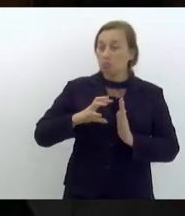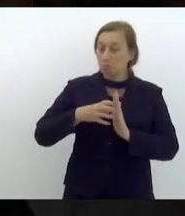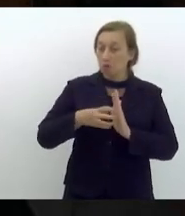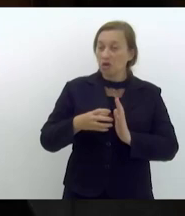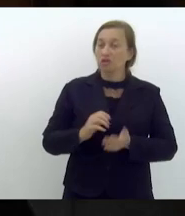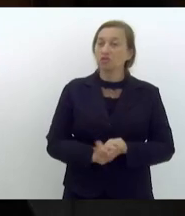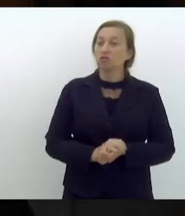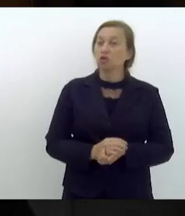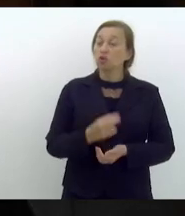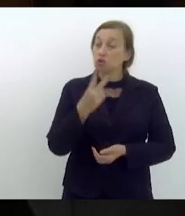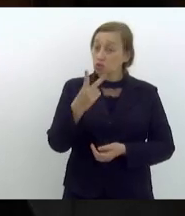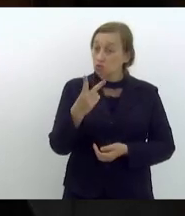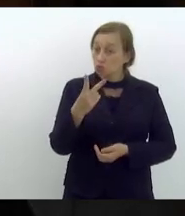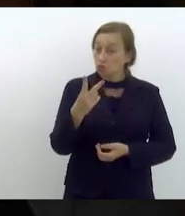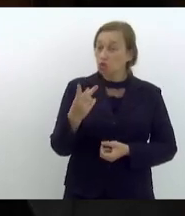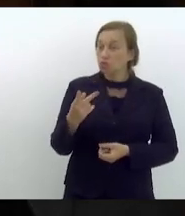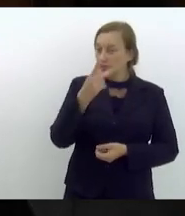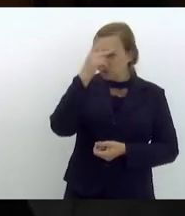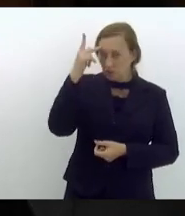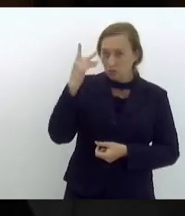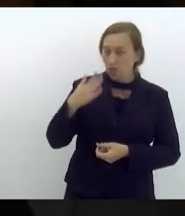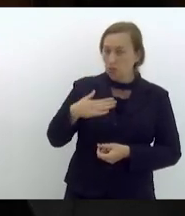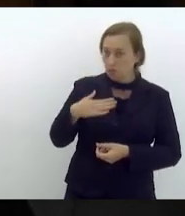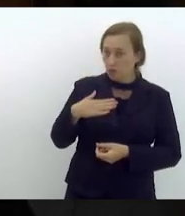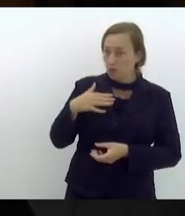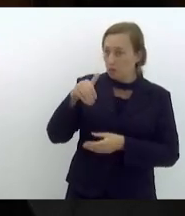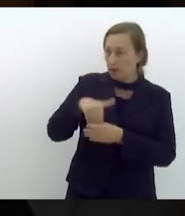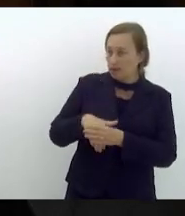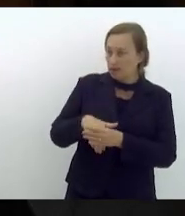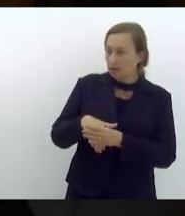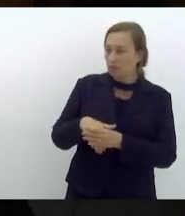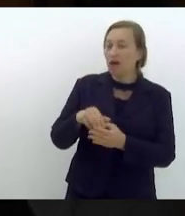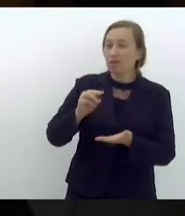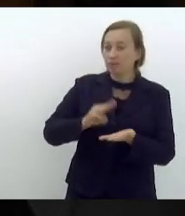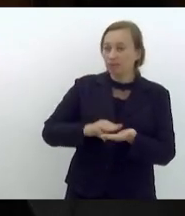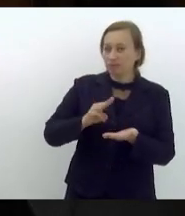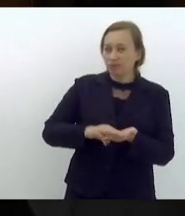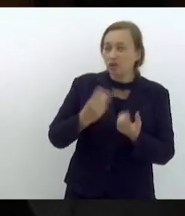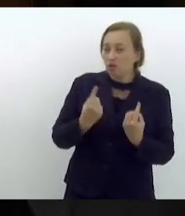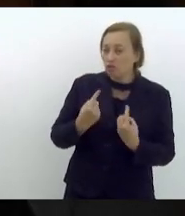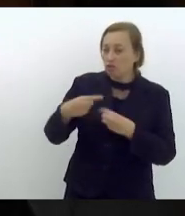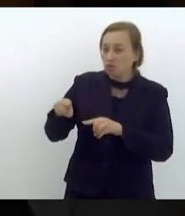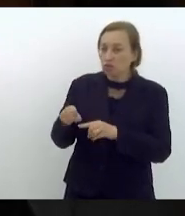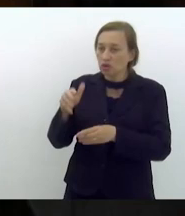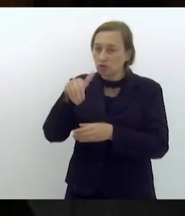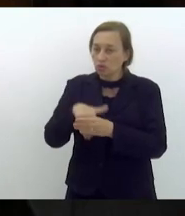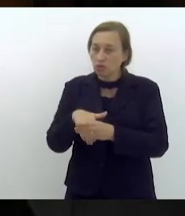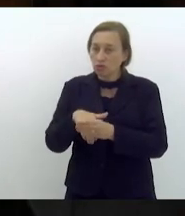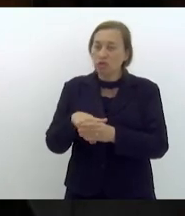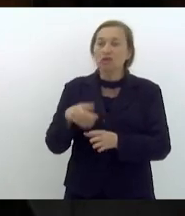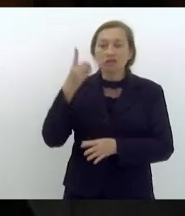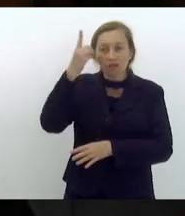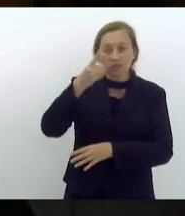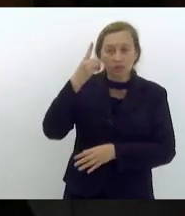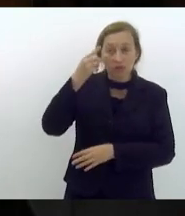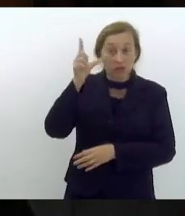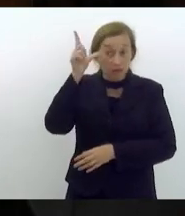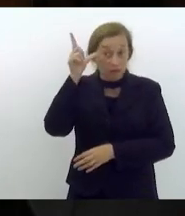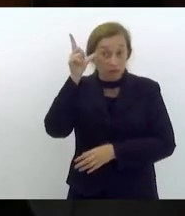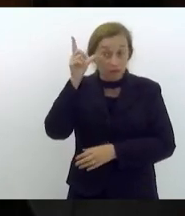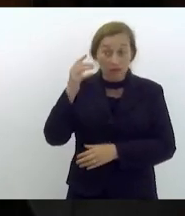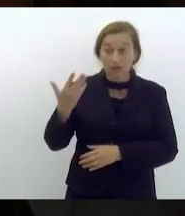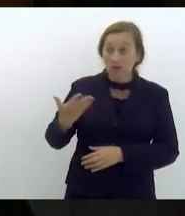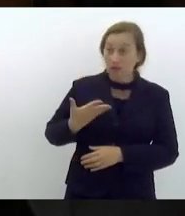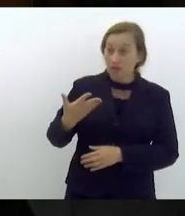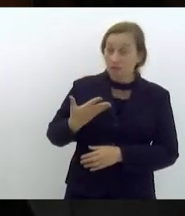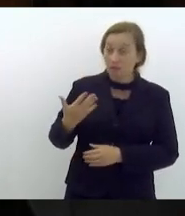dois membros do meu partido votaram contra o projeto da deputada Lucinha companheira